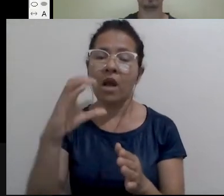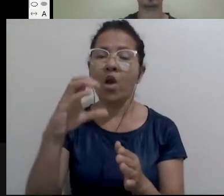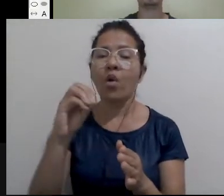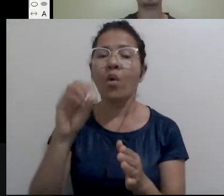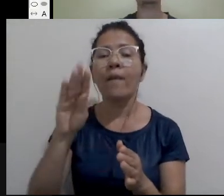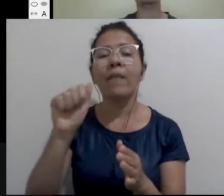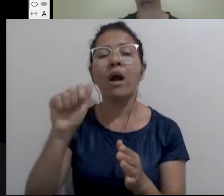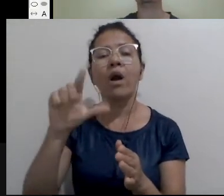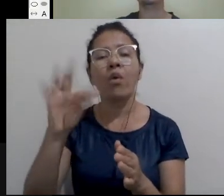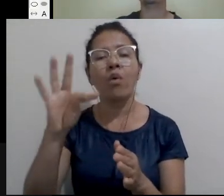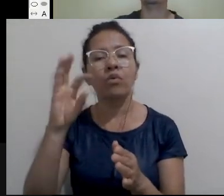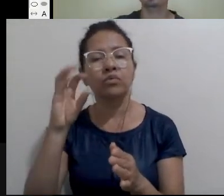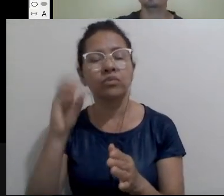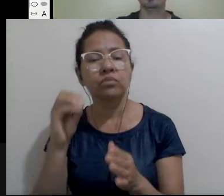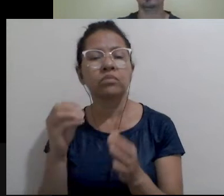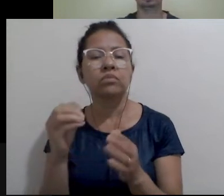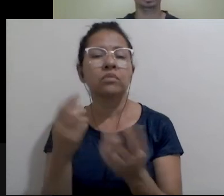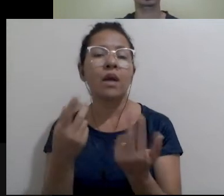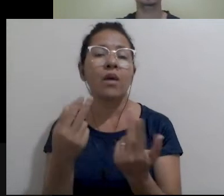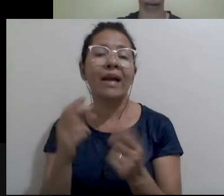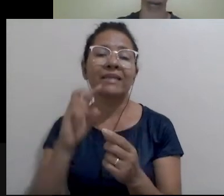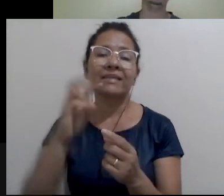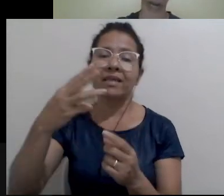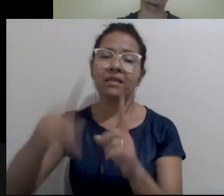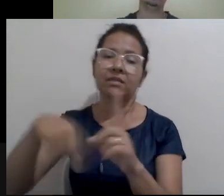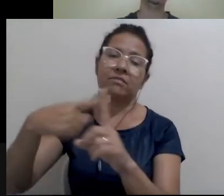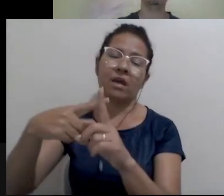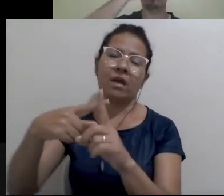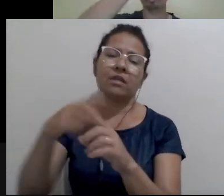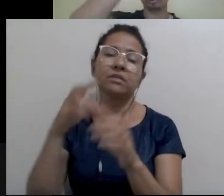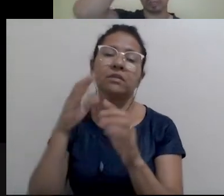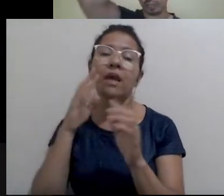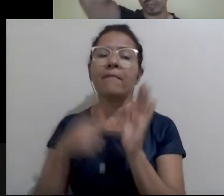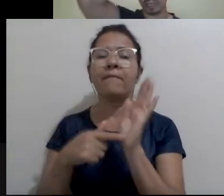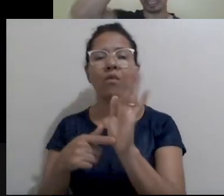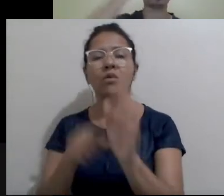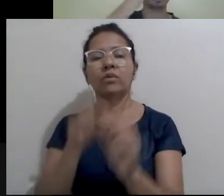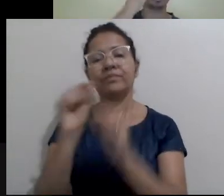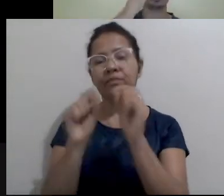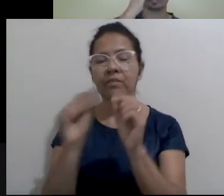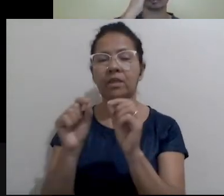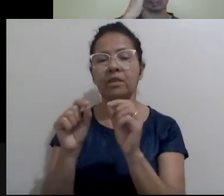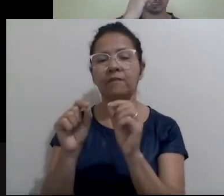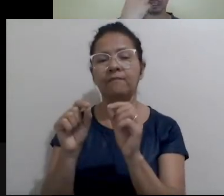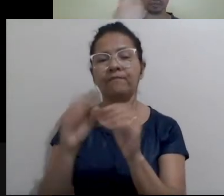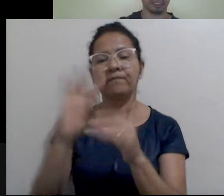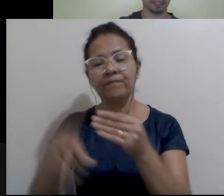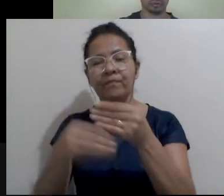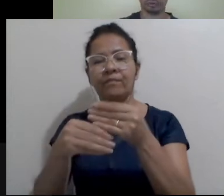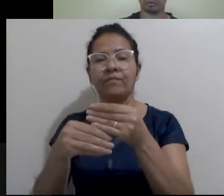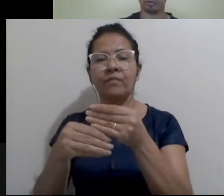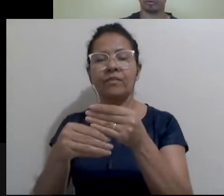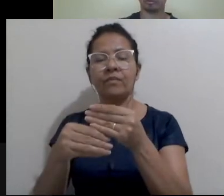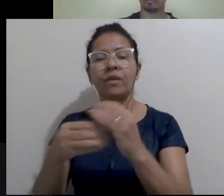complexo, que é uma carga 3+. Isso indica o que para a gente? Indica que esse composto, né, ele não está no estado de oxidação